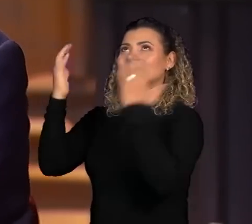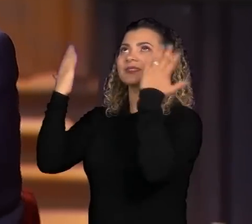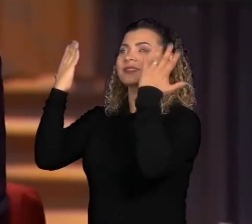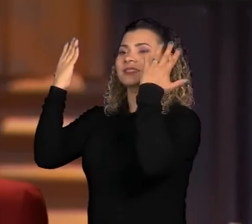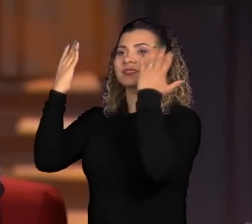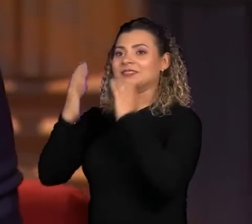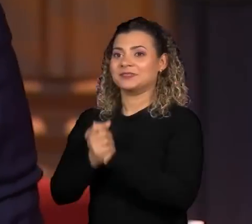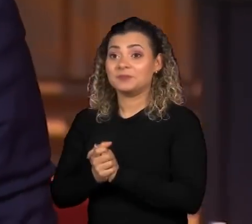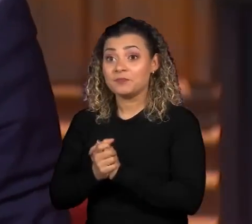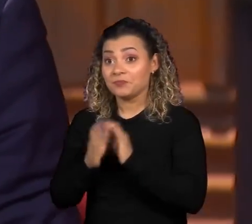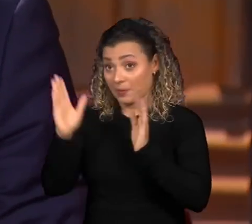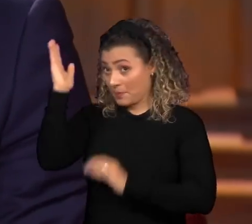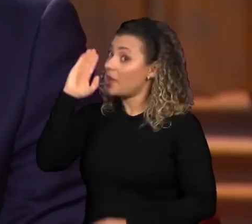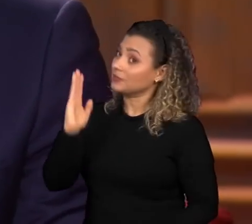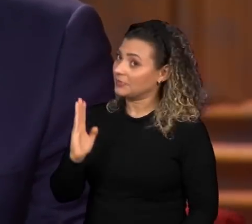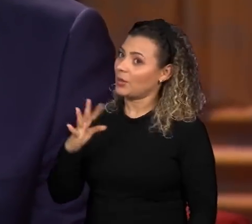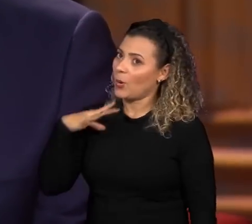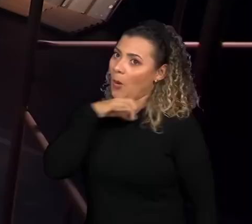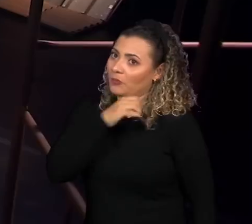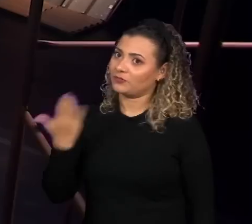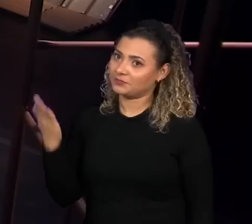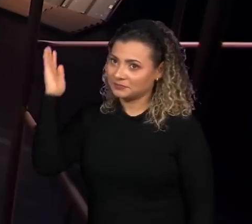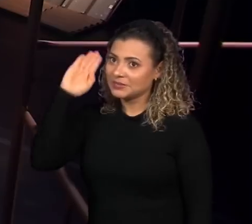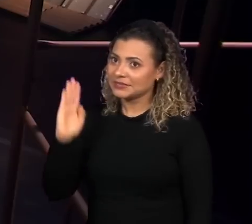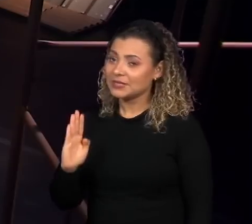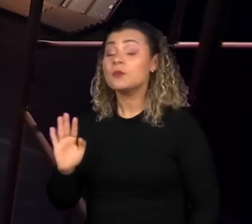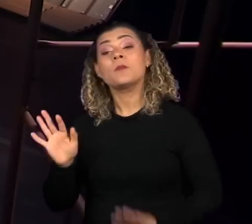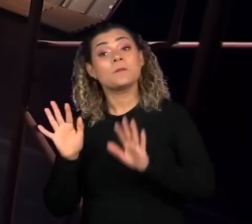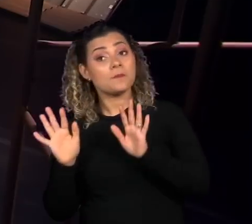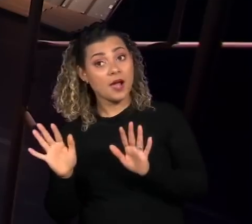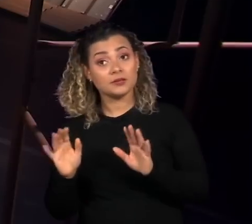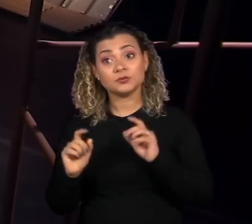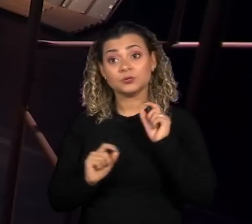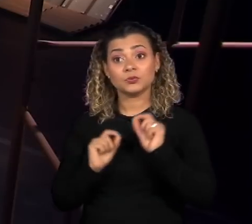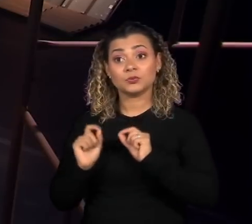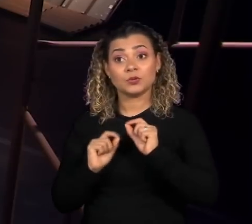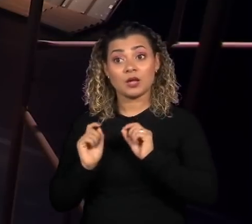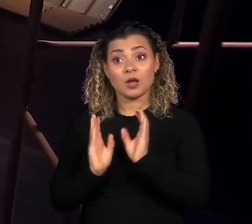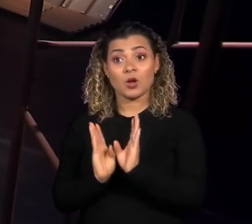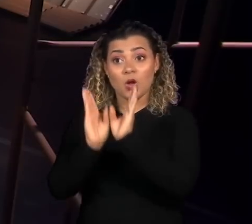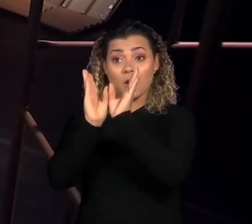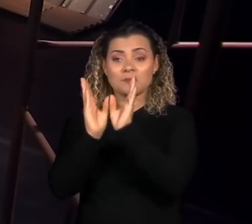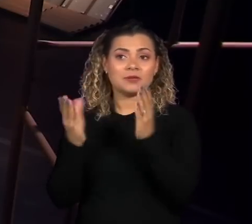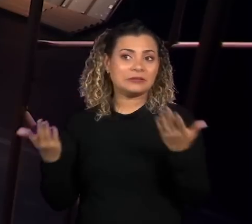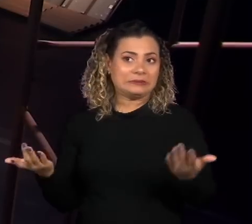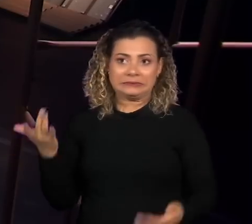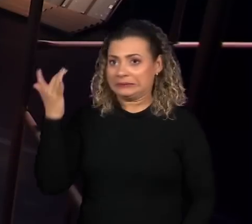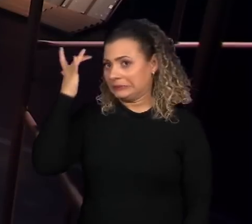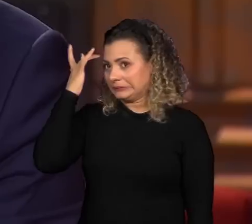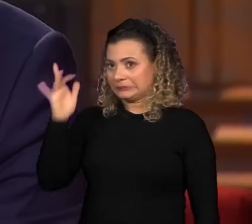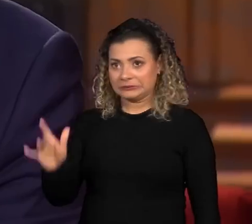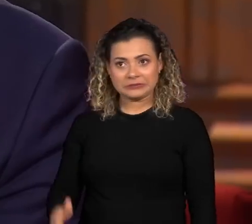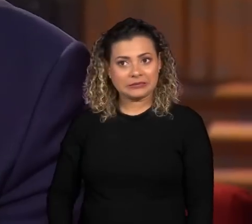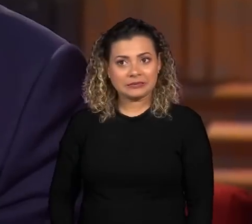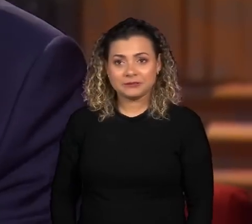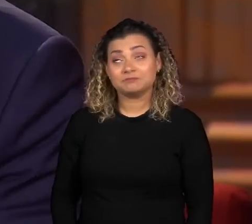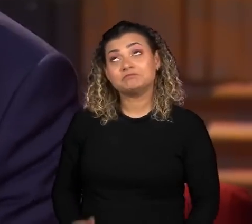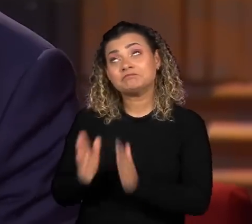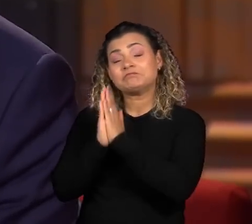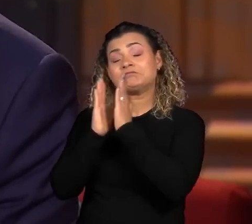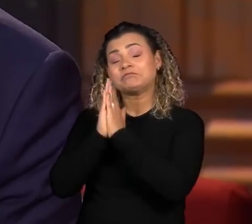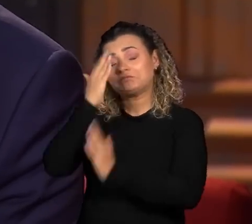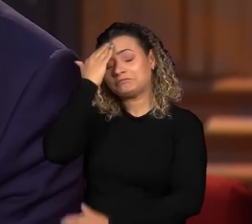Olha aí. E brasileiro. Sim, claro. Brasileiro. Claro. Então, agora sobre a Copa, meu filho, olha, eu não sei, viu? Vamos